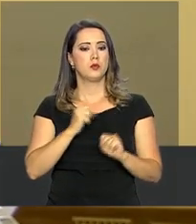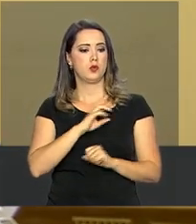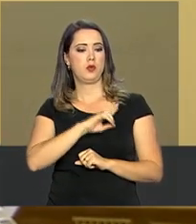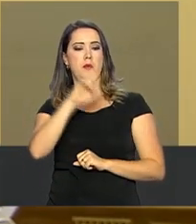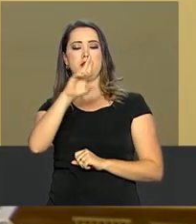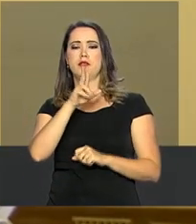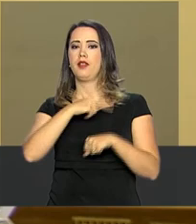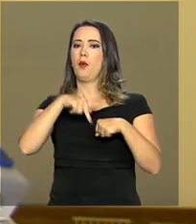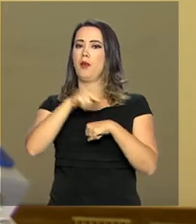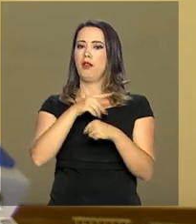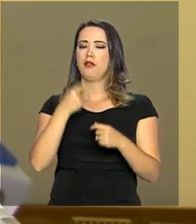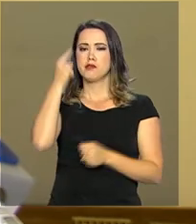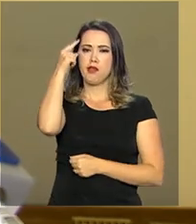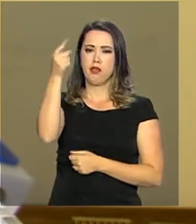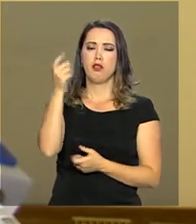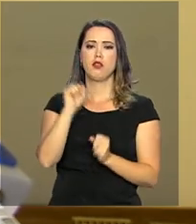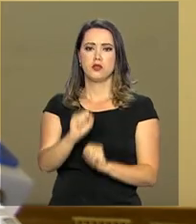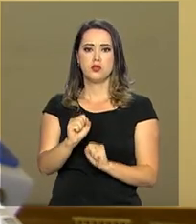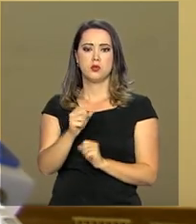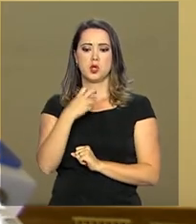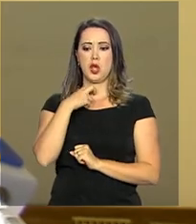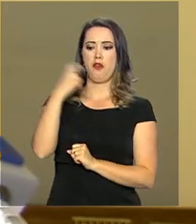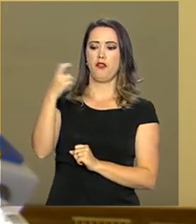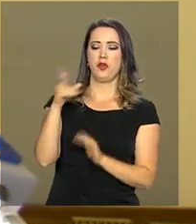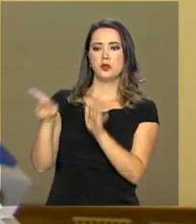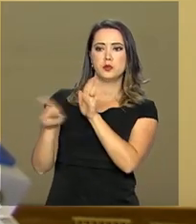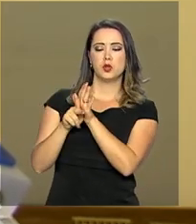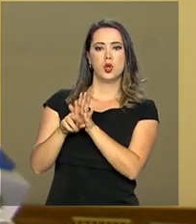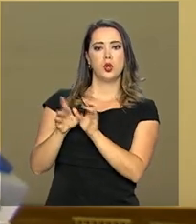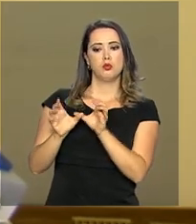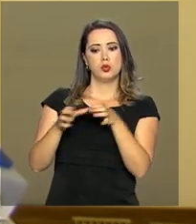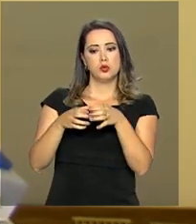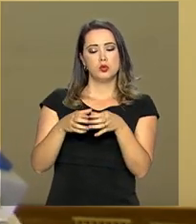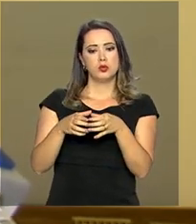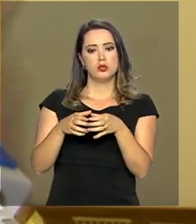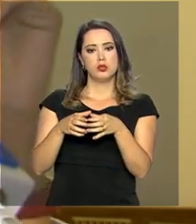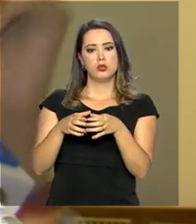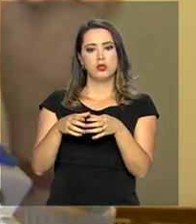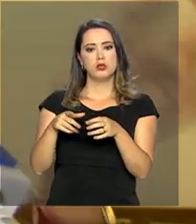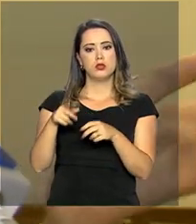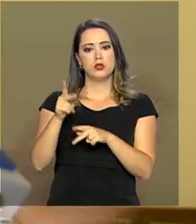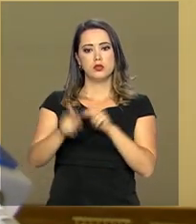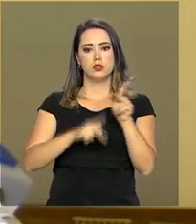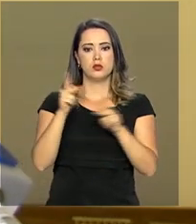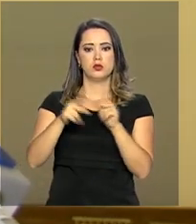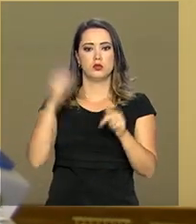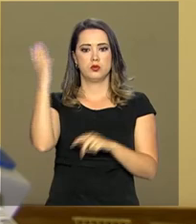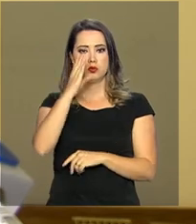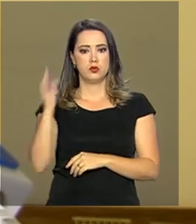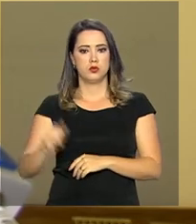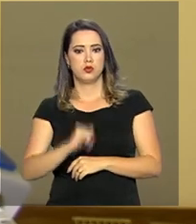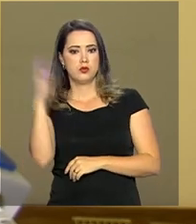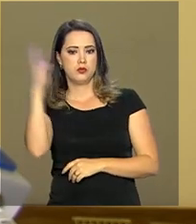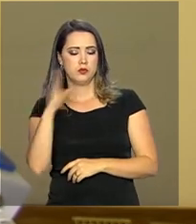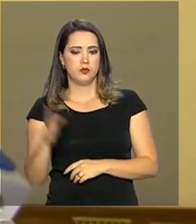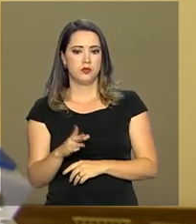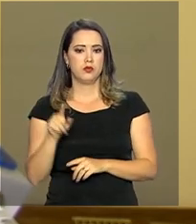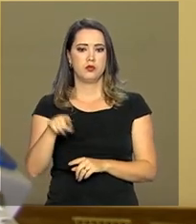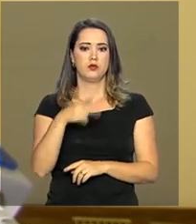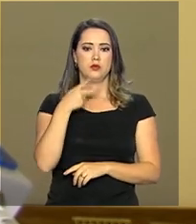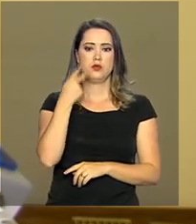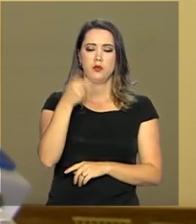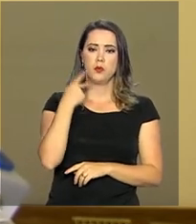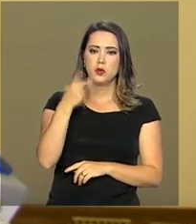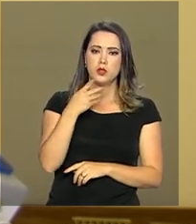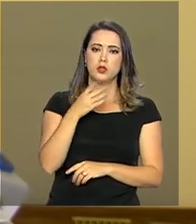assim a idéia de que você pode ser a voz vamos ver o povo brasileiro no exterior e representará política